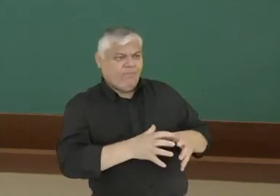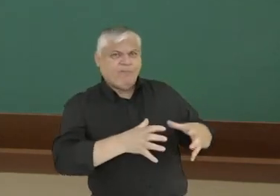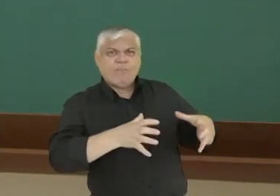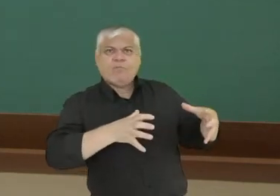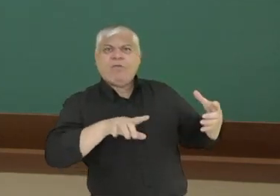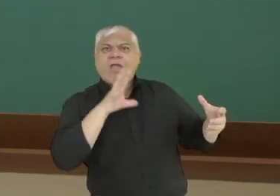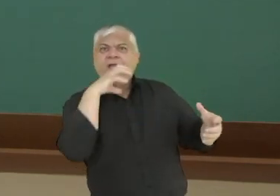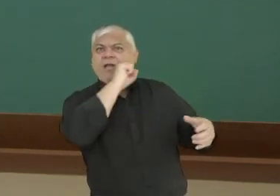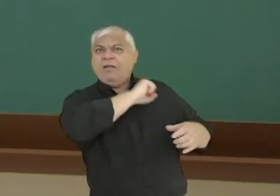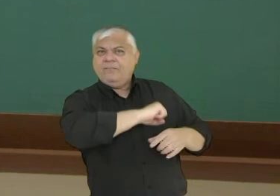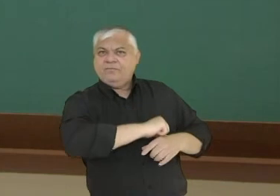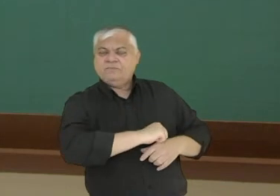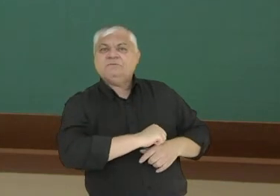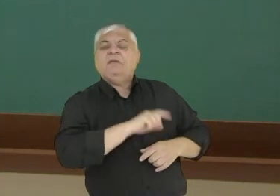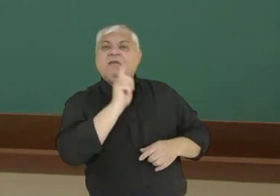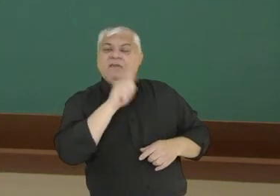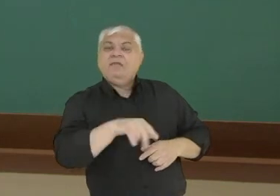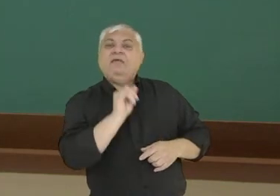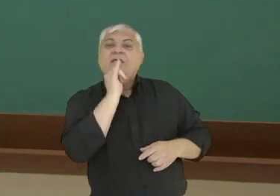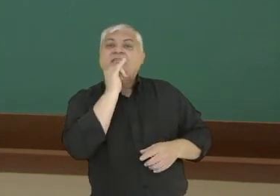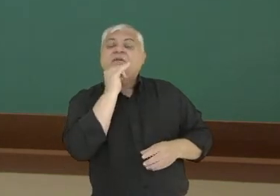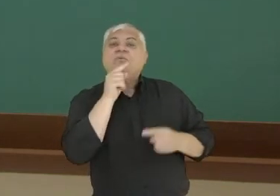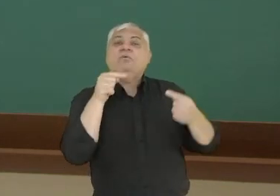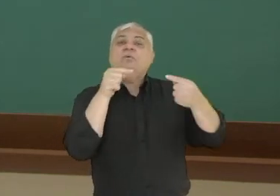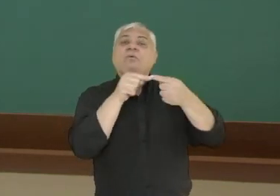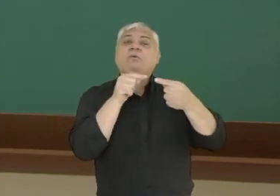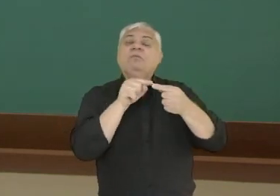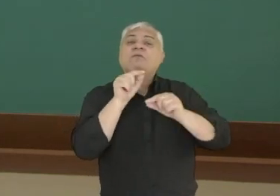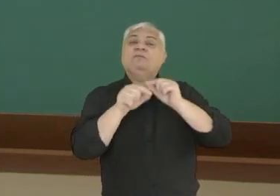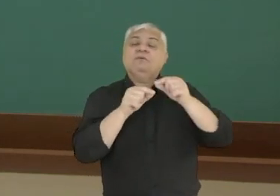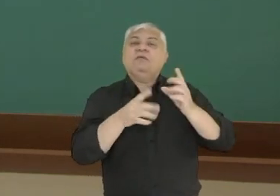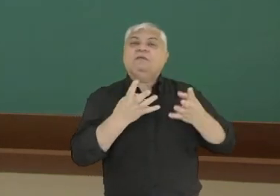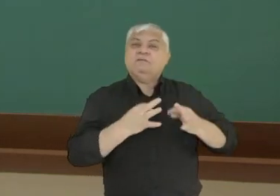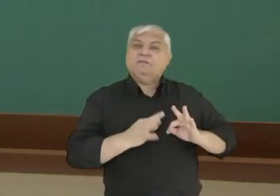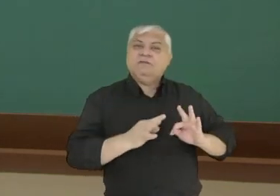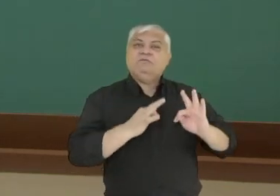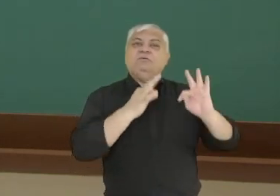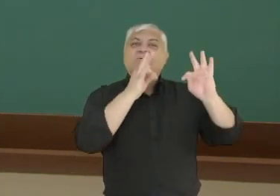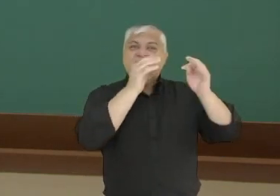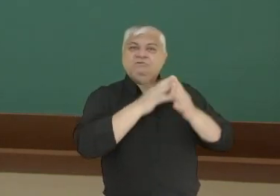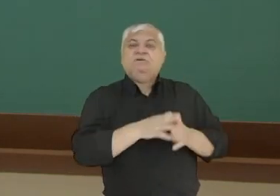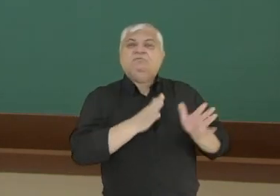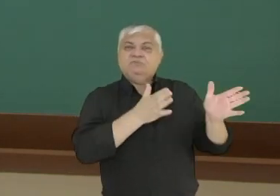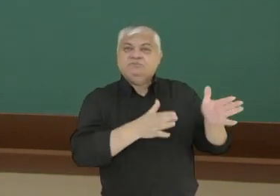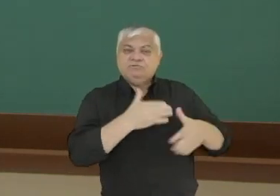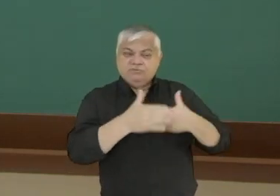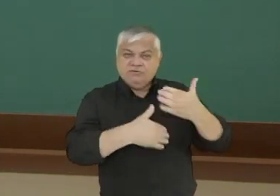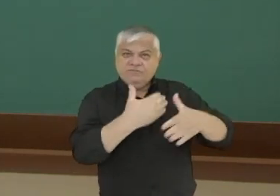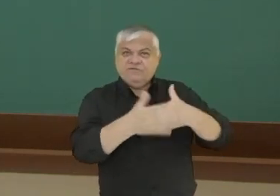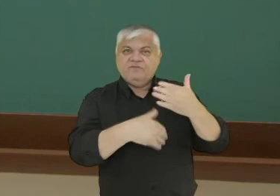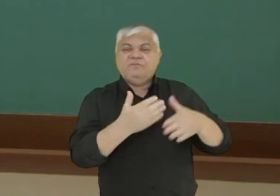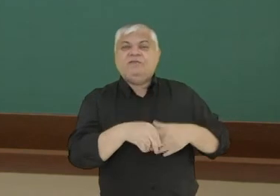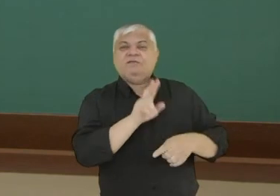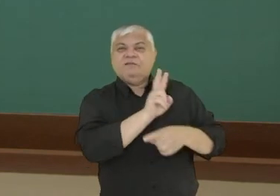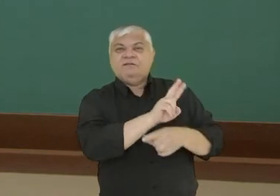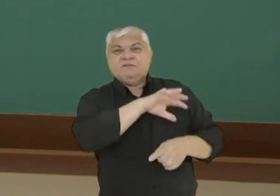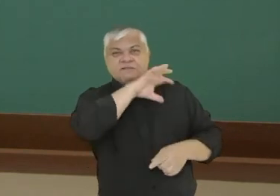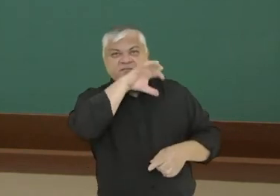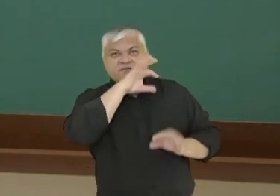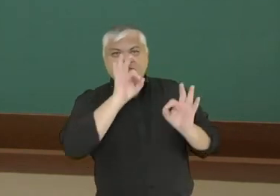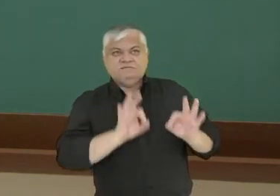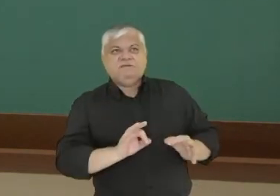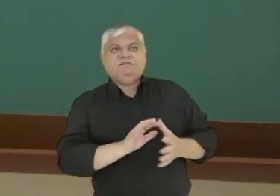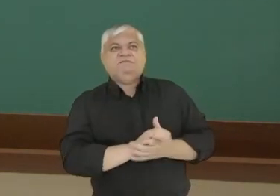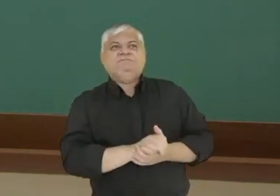exemplos ali pra gente entender como é empregada a tecnologia para o desenvolvimento da pecuária da região